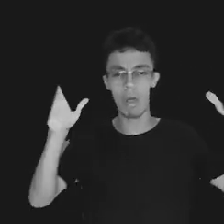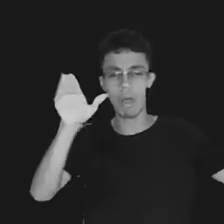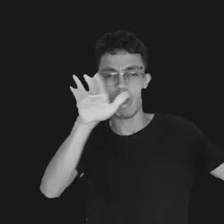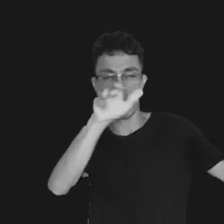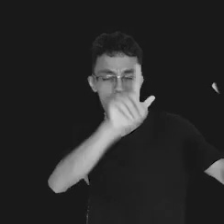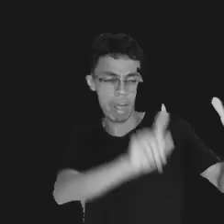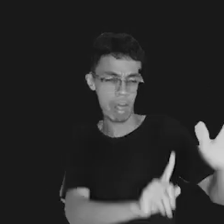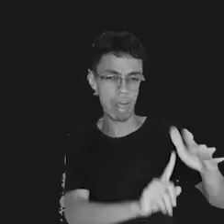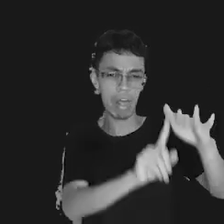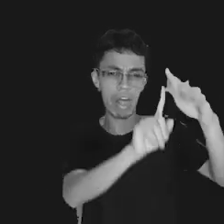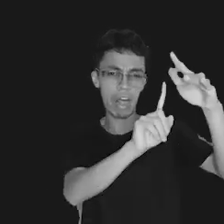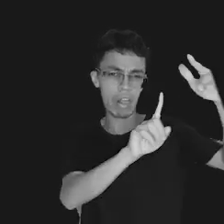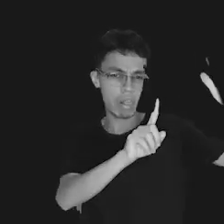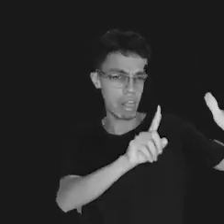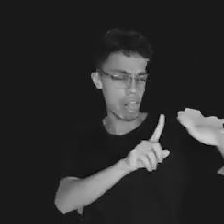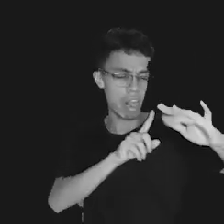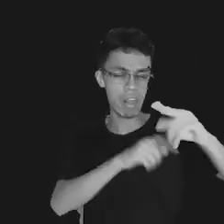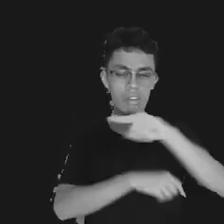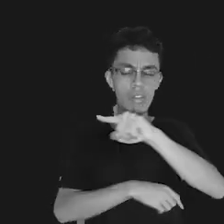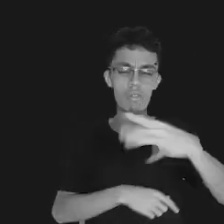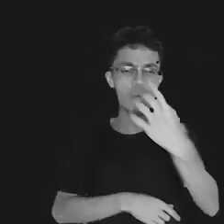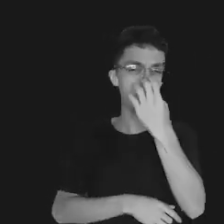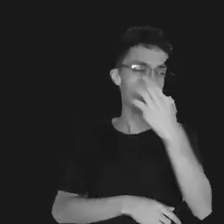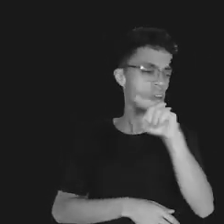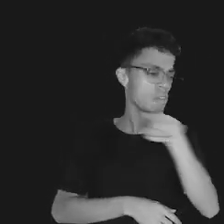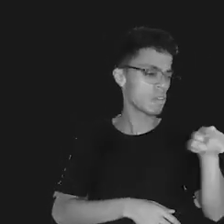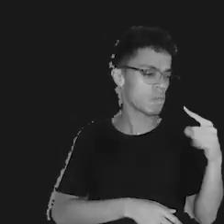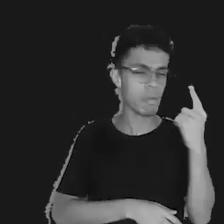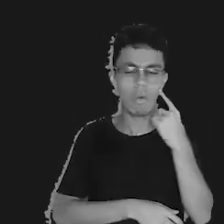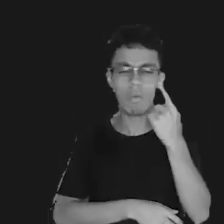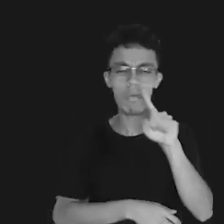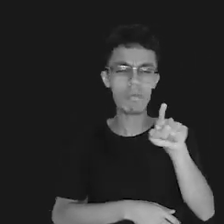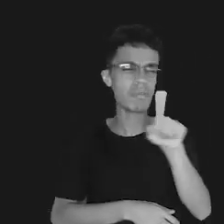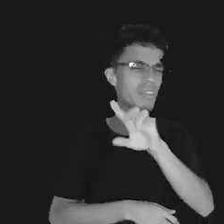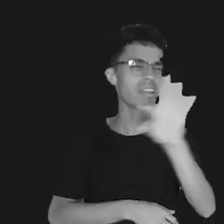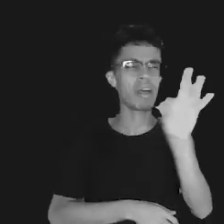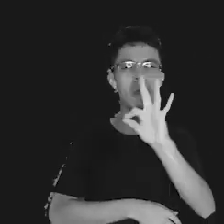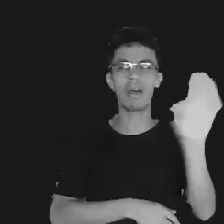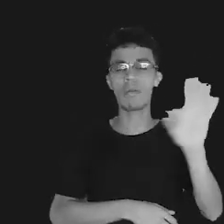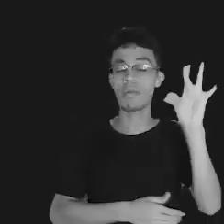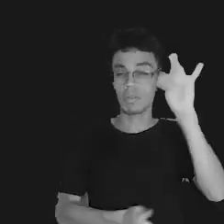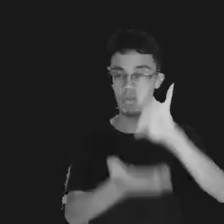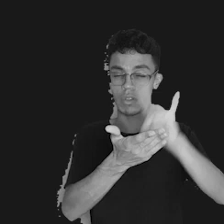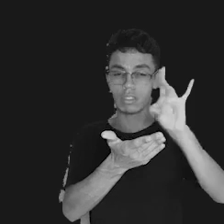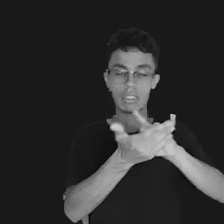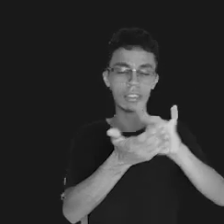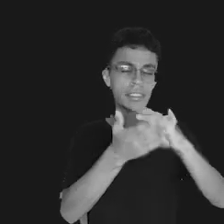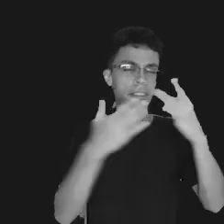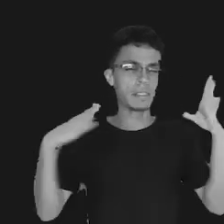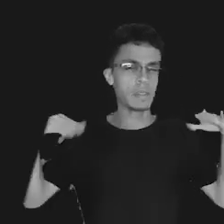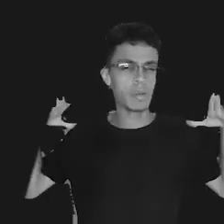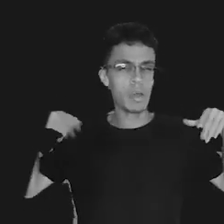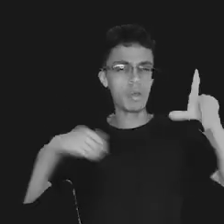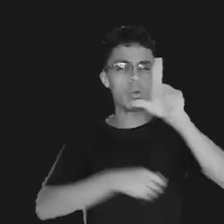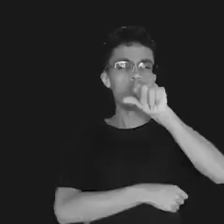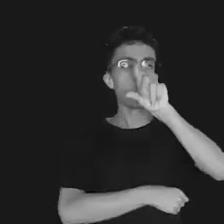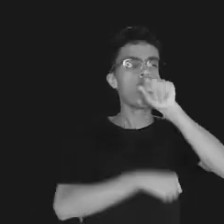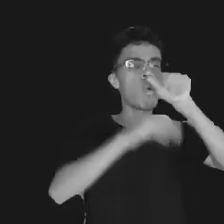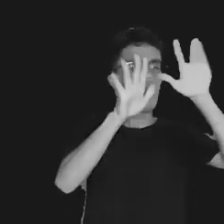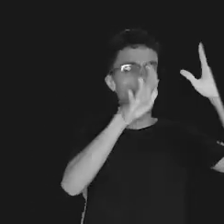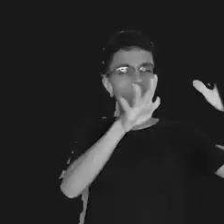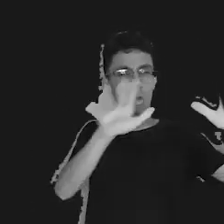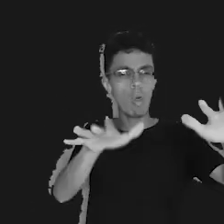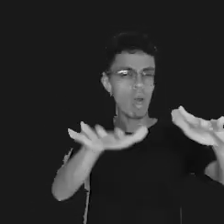então? Você não viu? Não vi. Mas é verdade. Nem os pássaros, nem